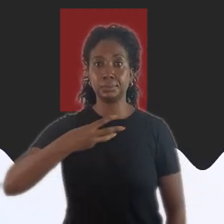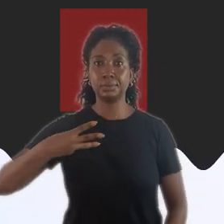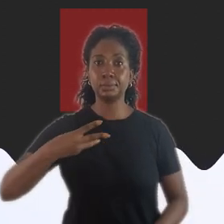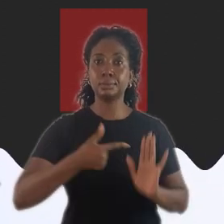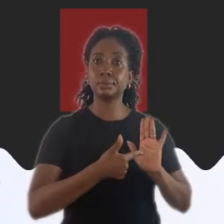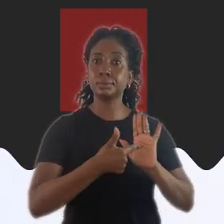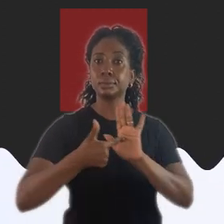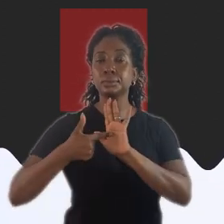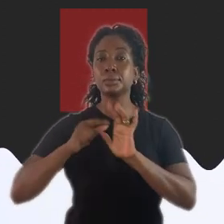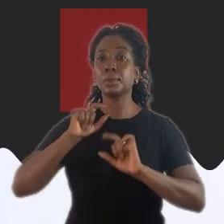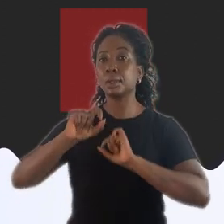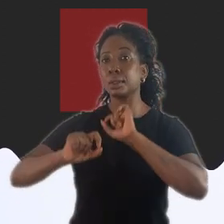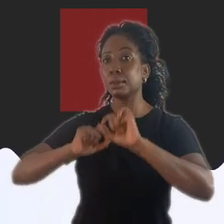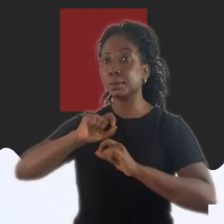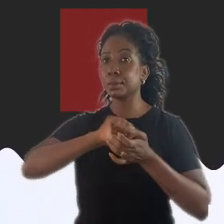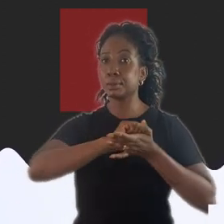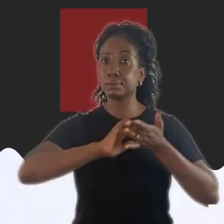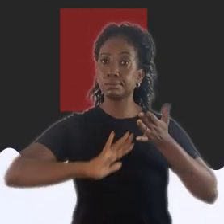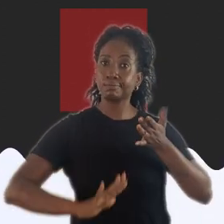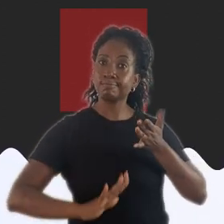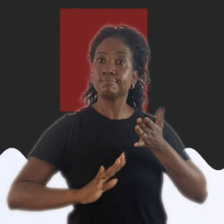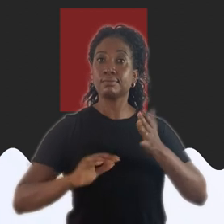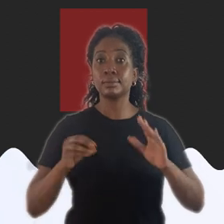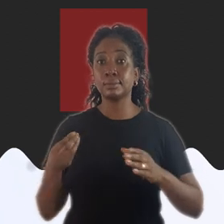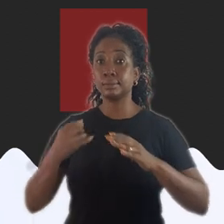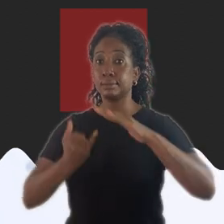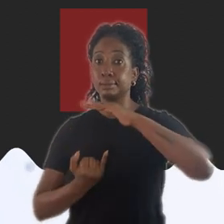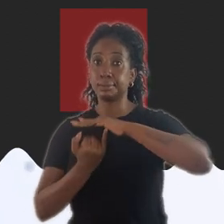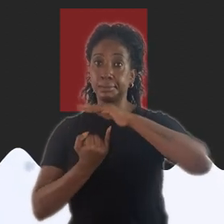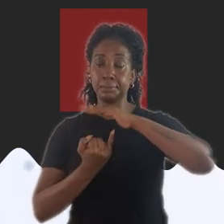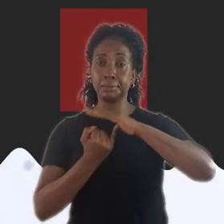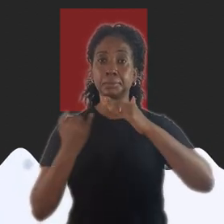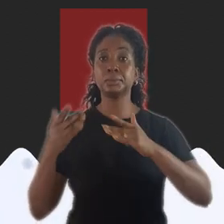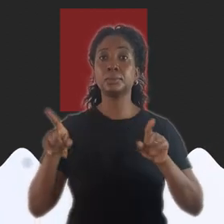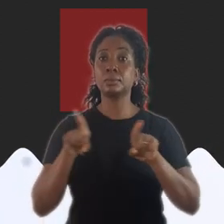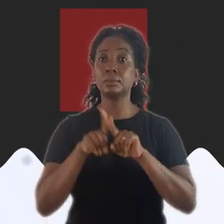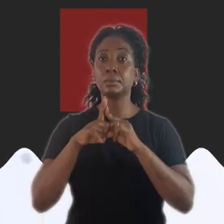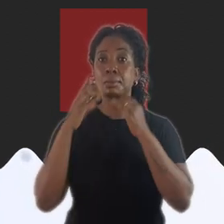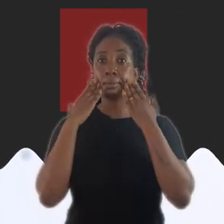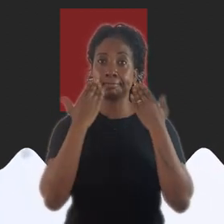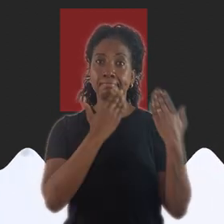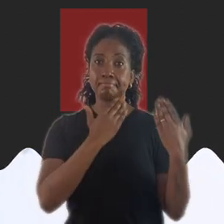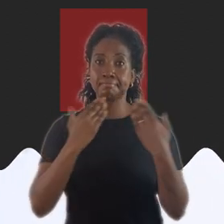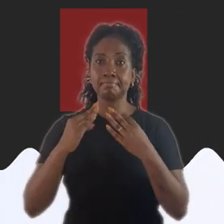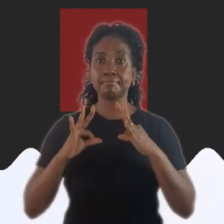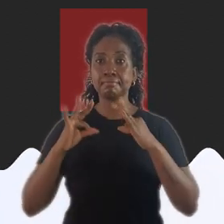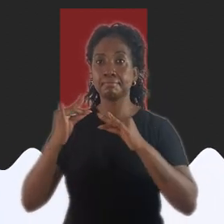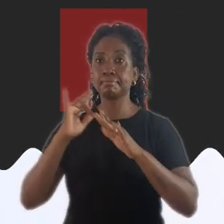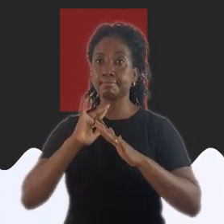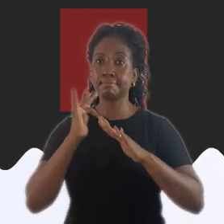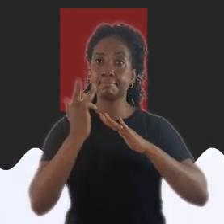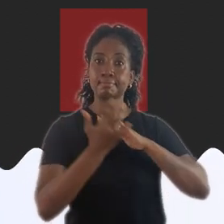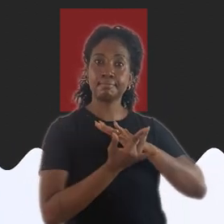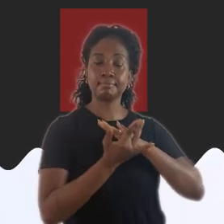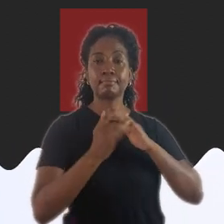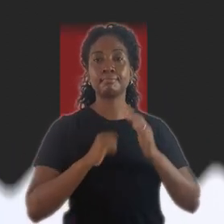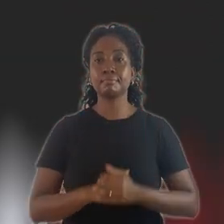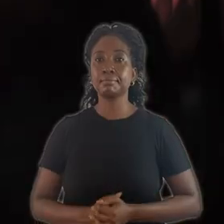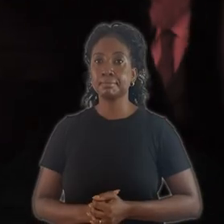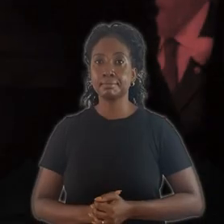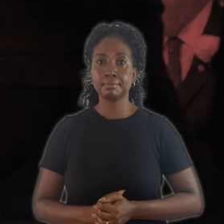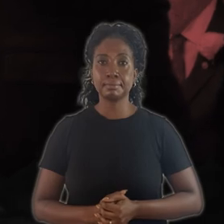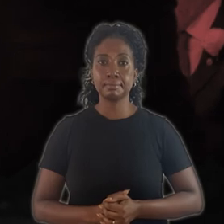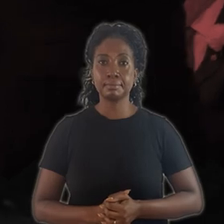2023, expressando nossas intensas atividades institucionais e a presença na imprensa e plataformas